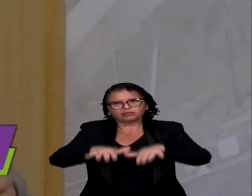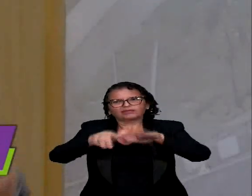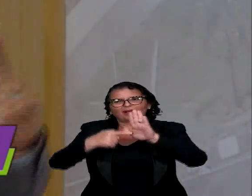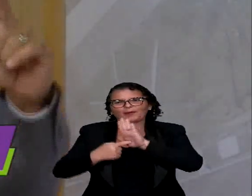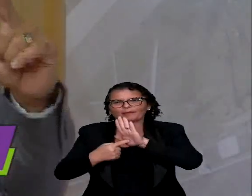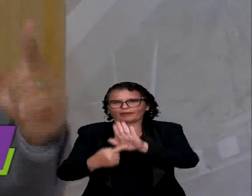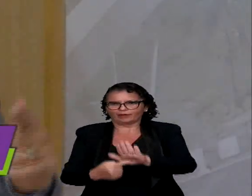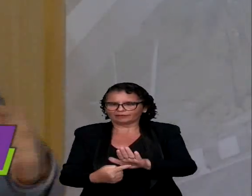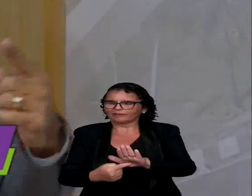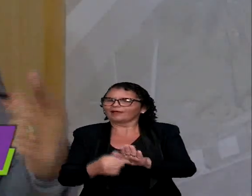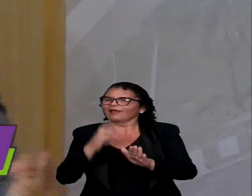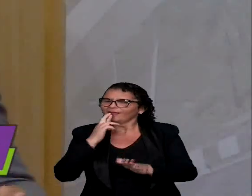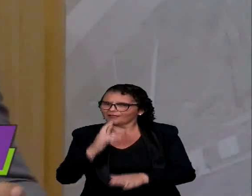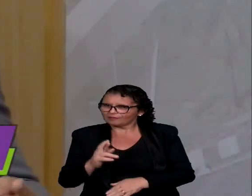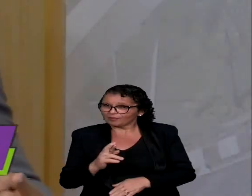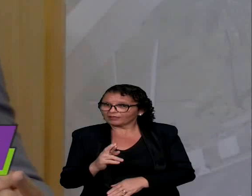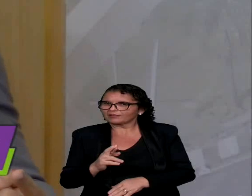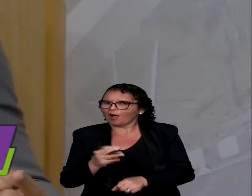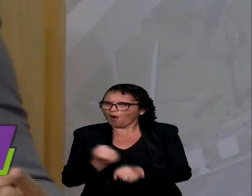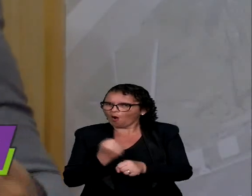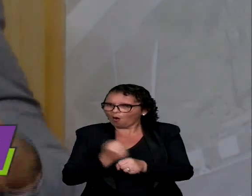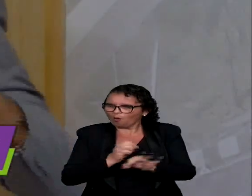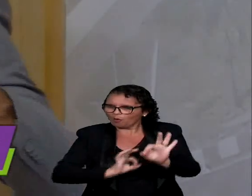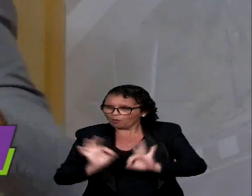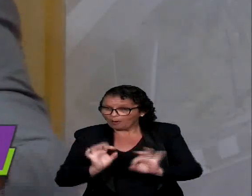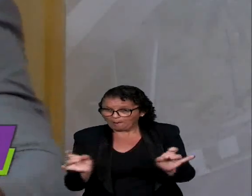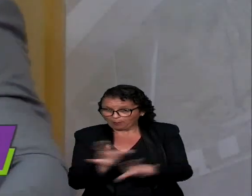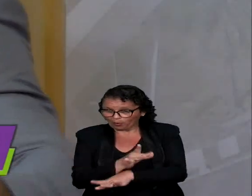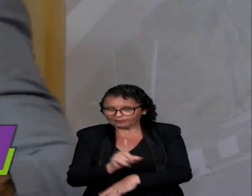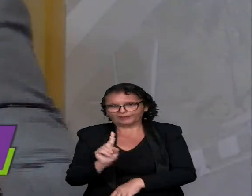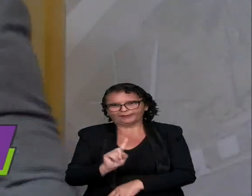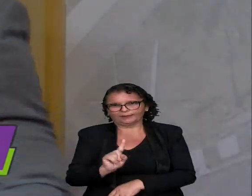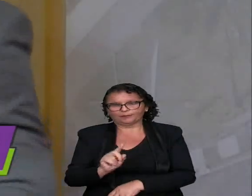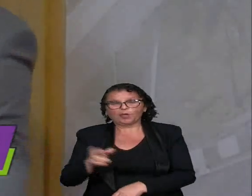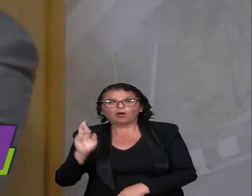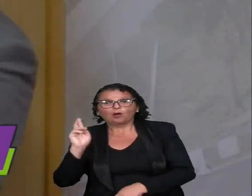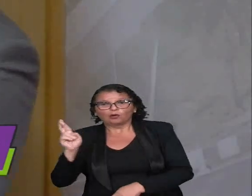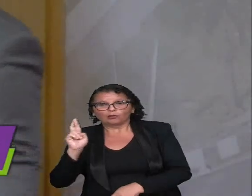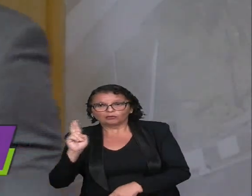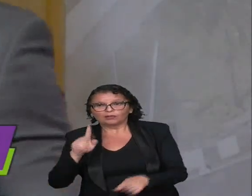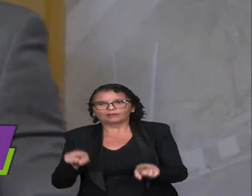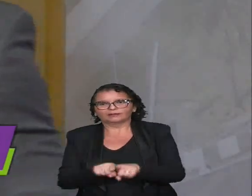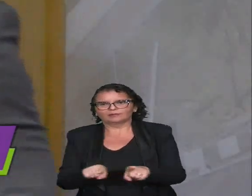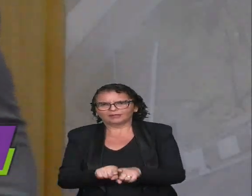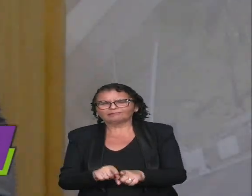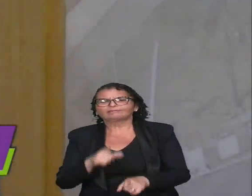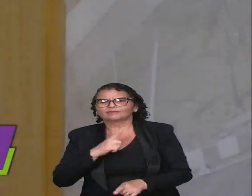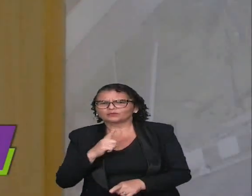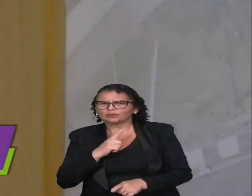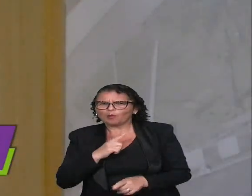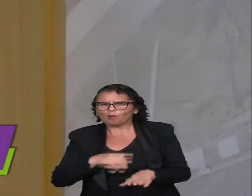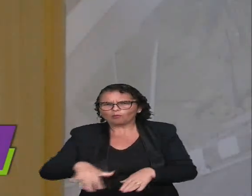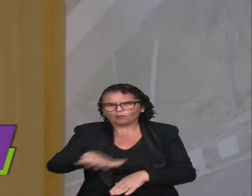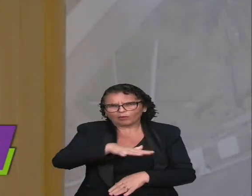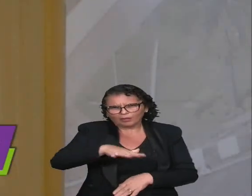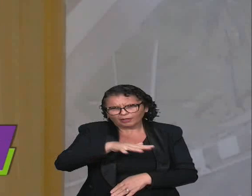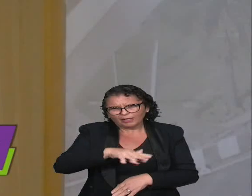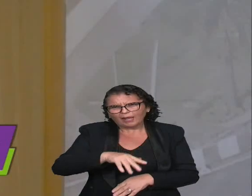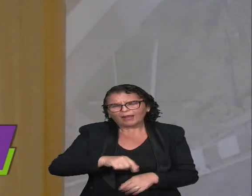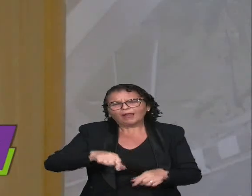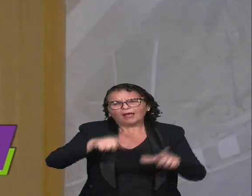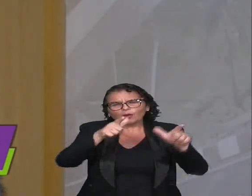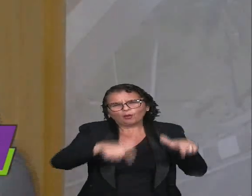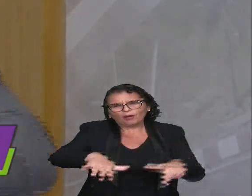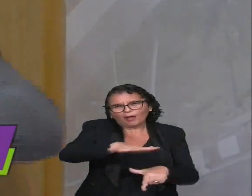maravilhoso e ela não está concluída né Vejam o rosidal agora a gente vai entrar naquela região do Santa Rita